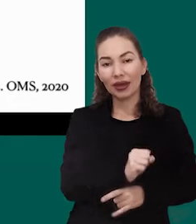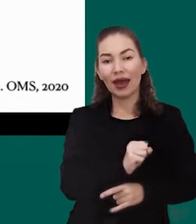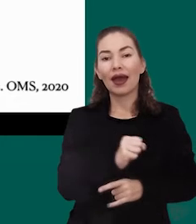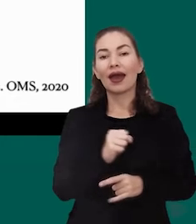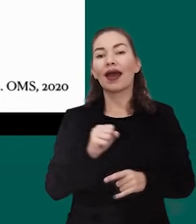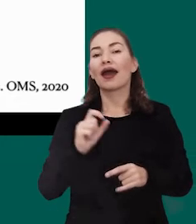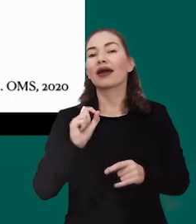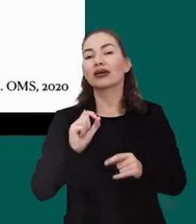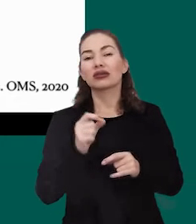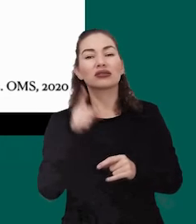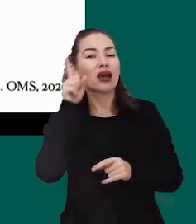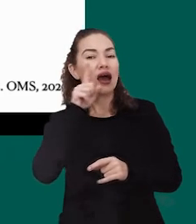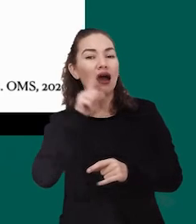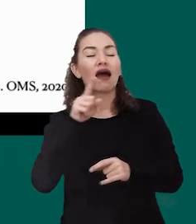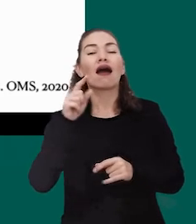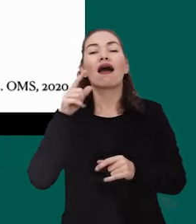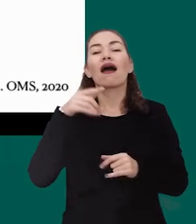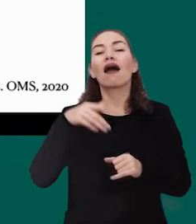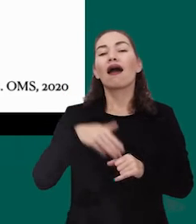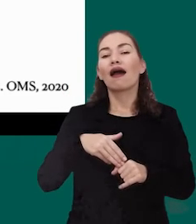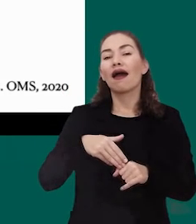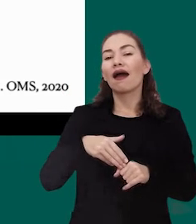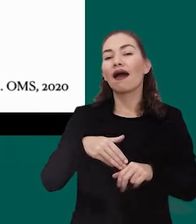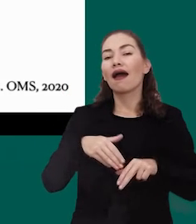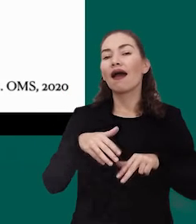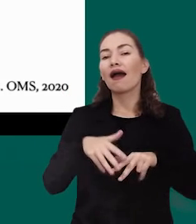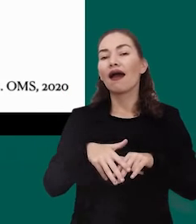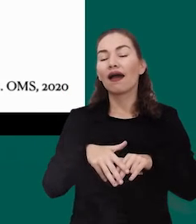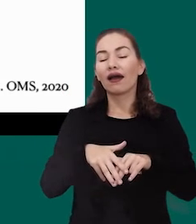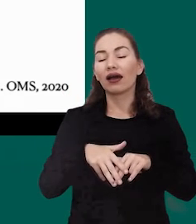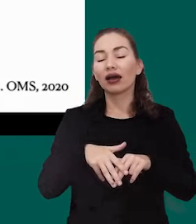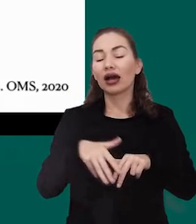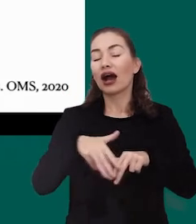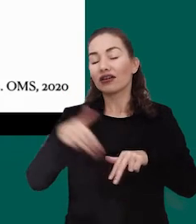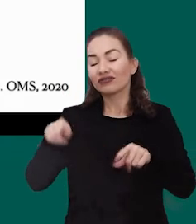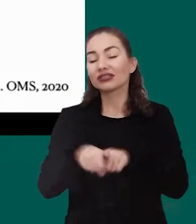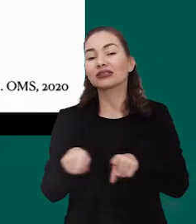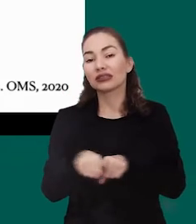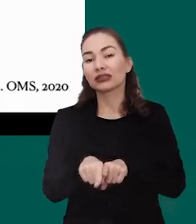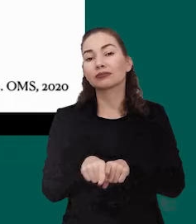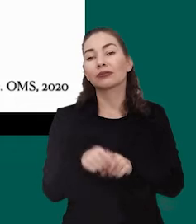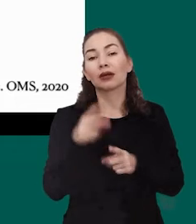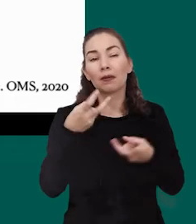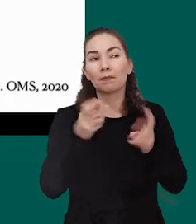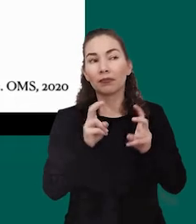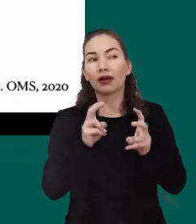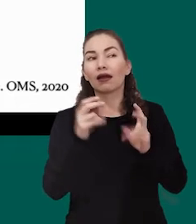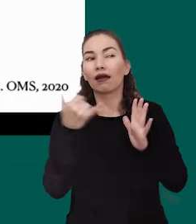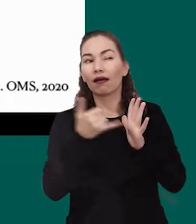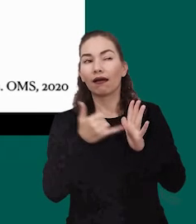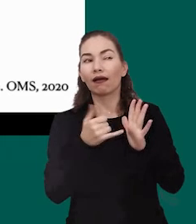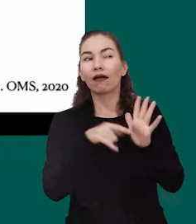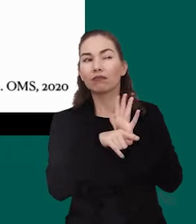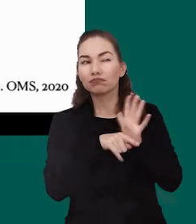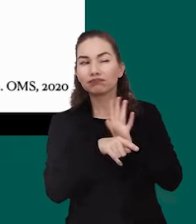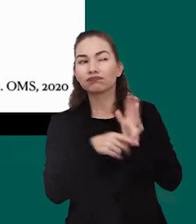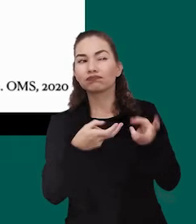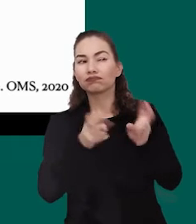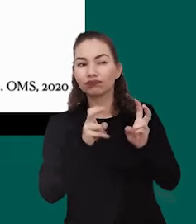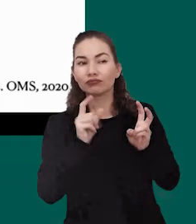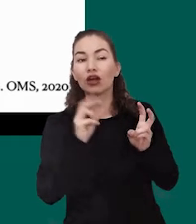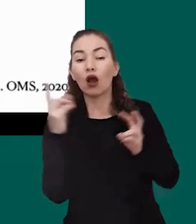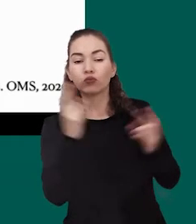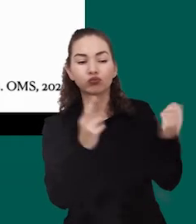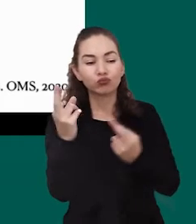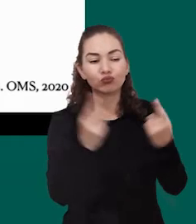FDA americano, a Anvisa, eles param para analisar esses dados que são levantados aí nessas 3 fases de estudos que